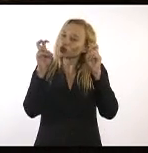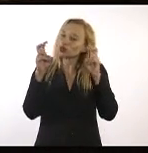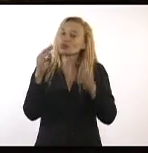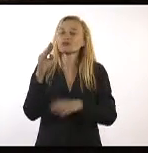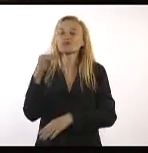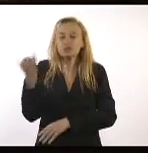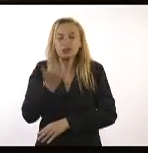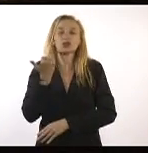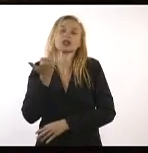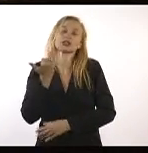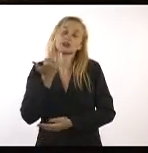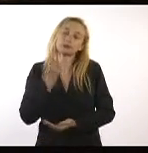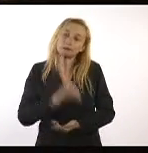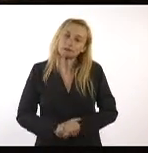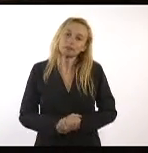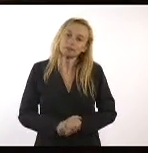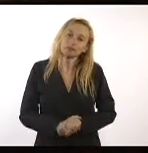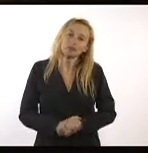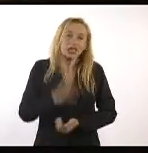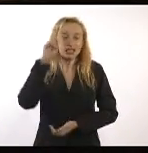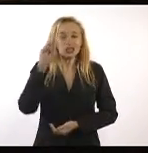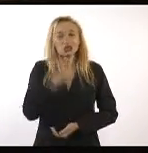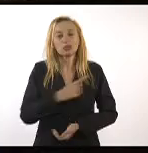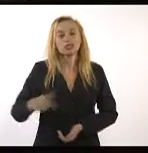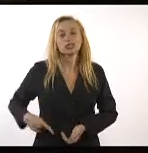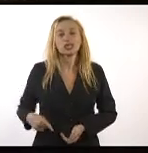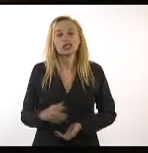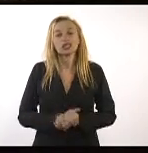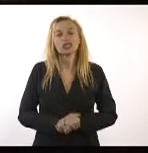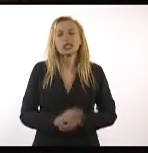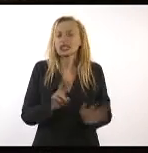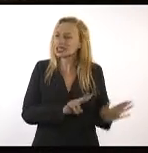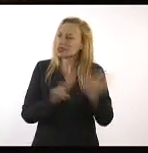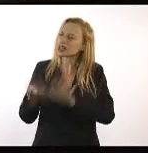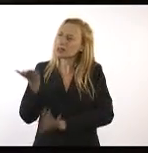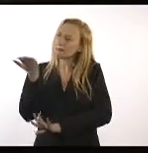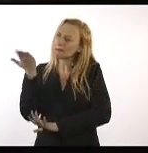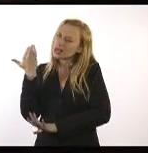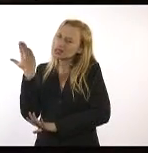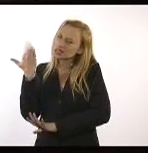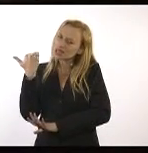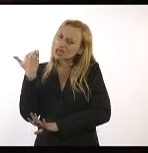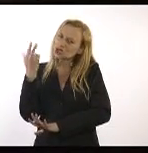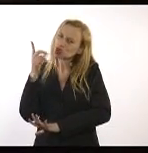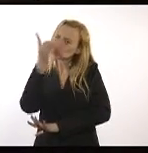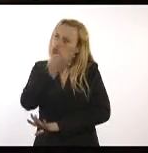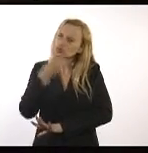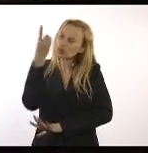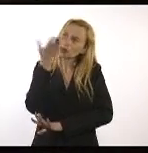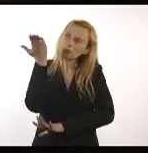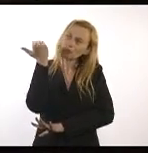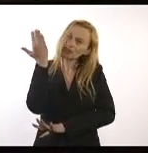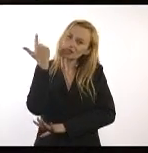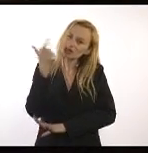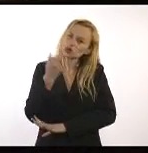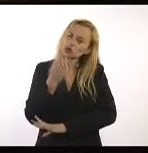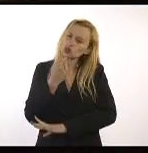importante o seu presente na semana passada no domingo retrasado